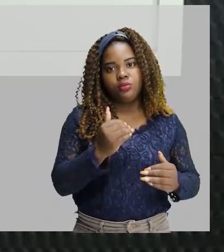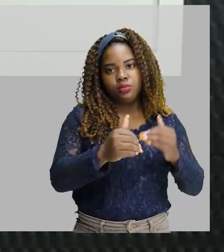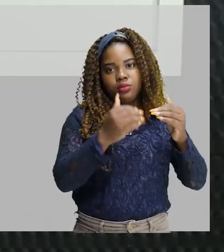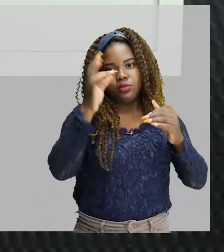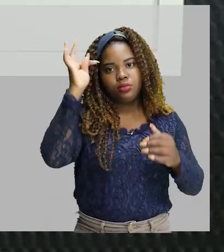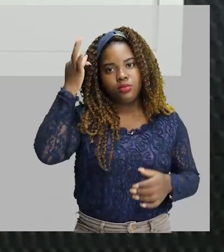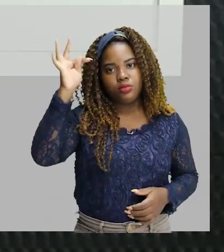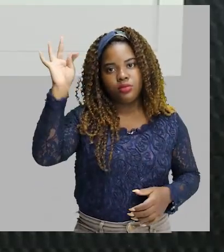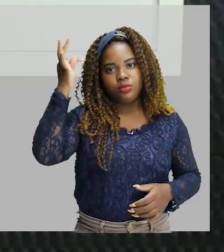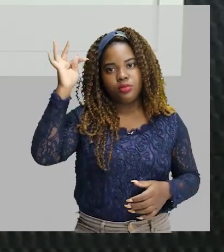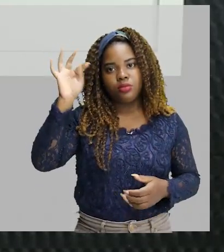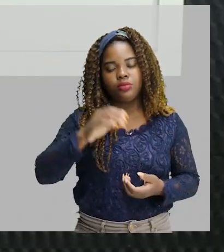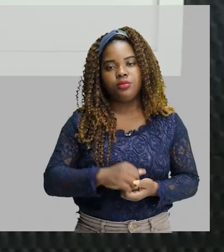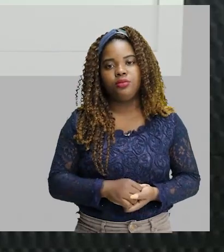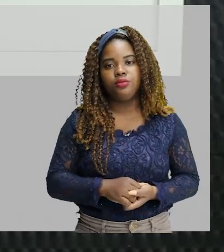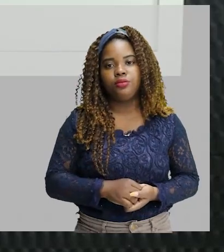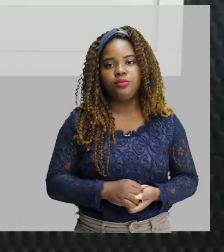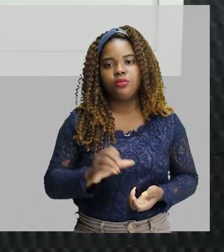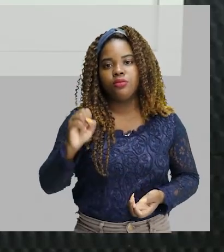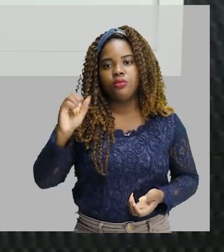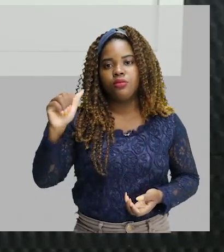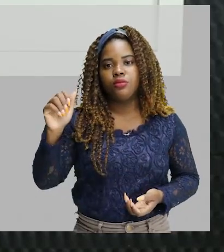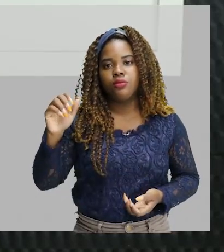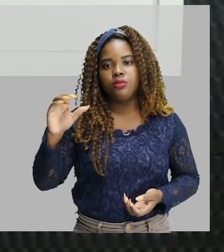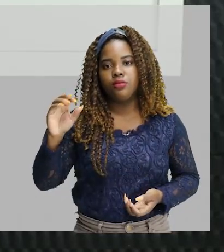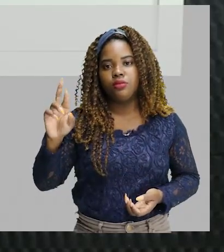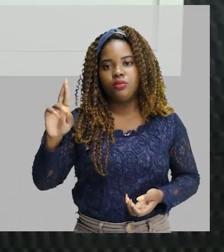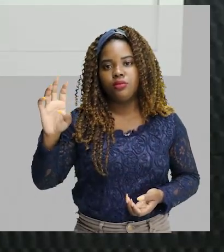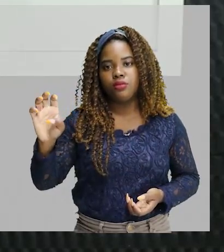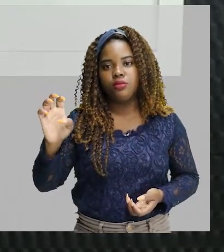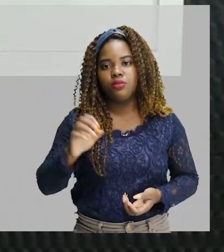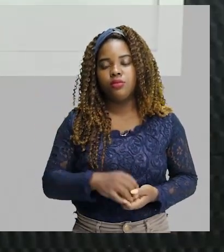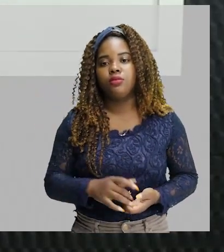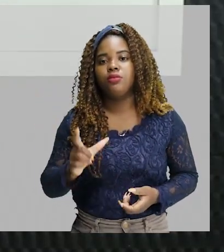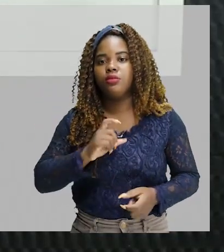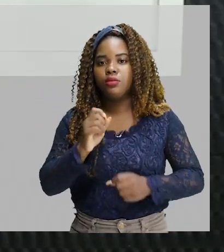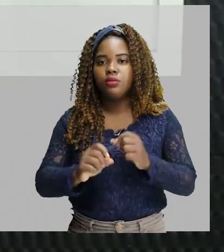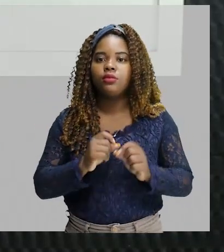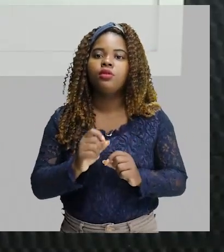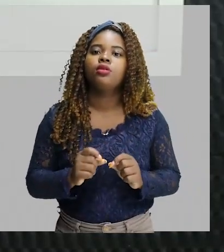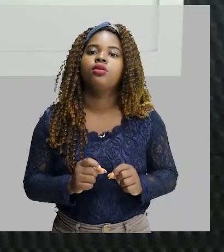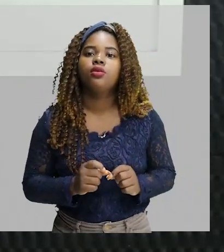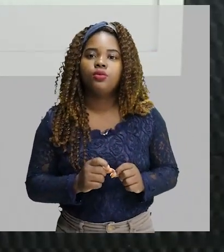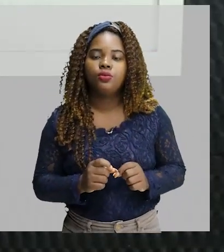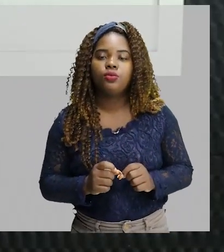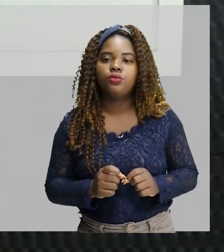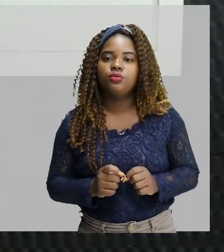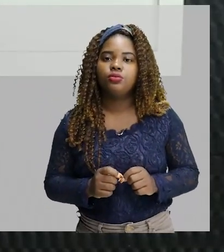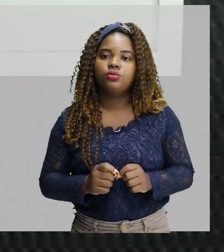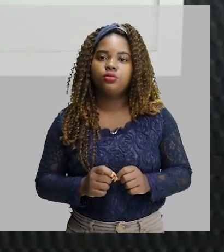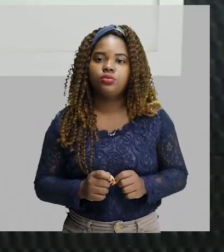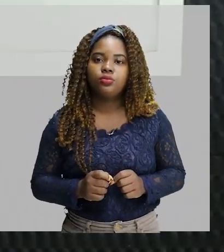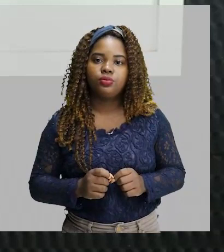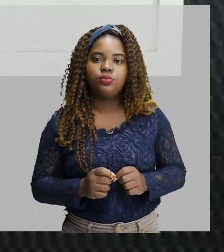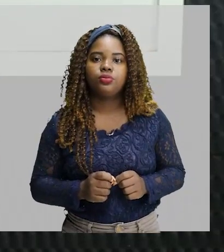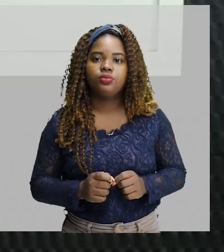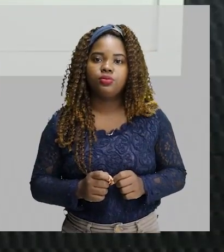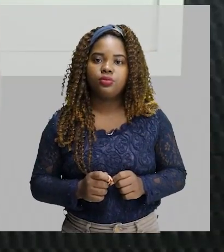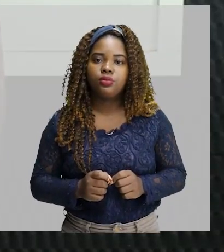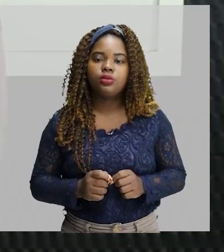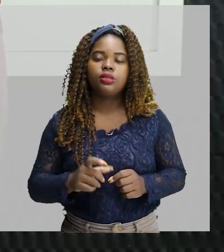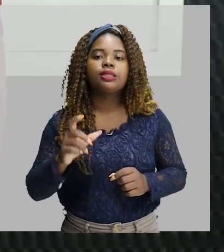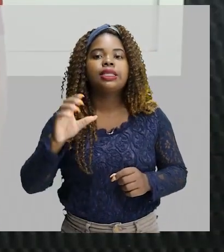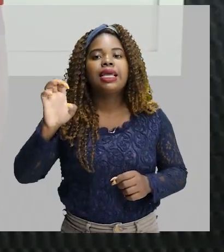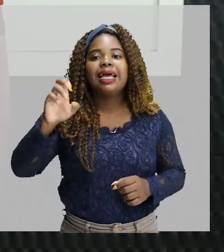teorias. Sartre traz para a gente a existência como elemento fundamental. Então, a